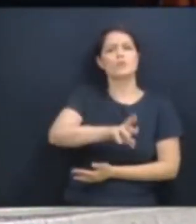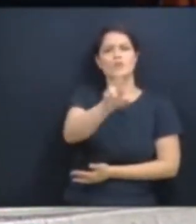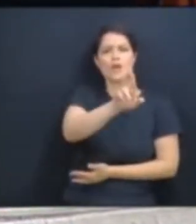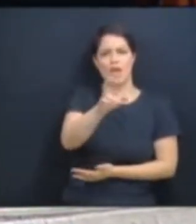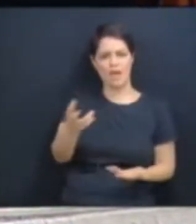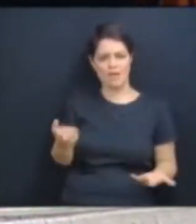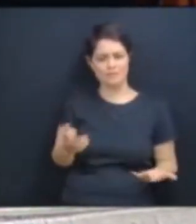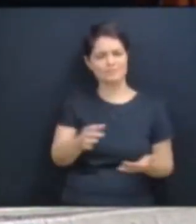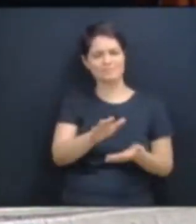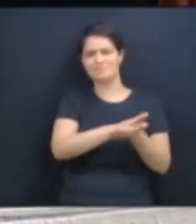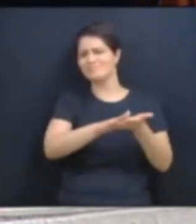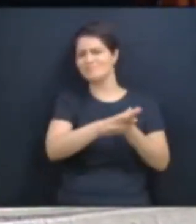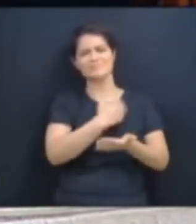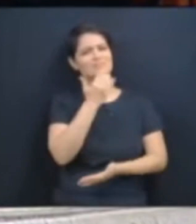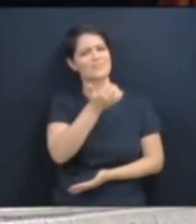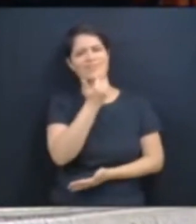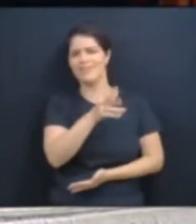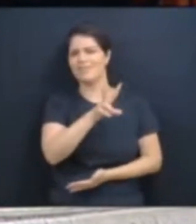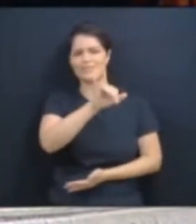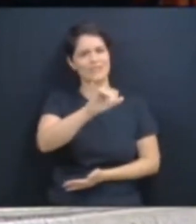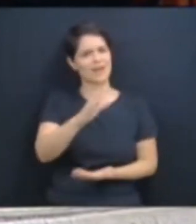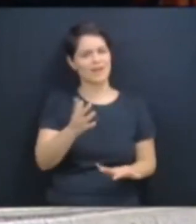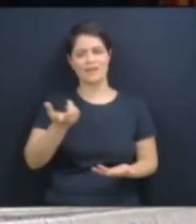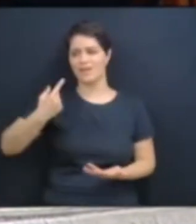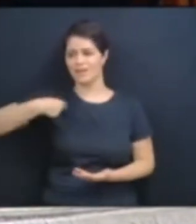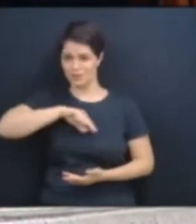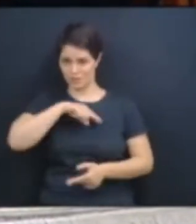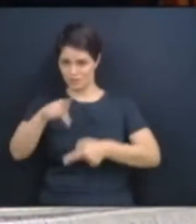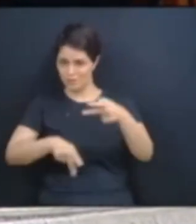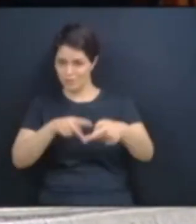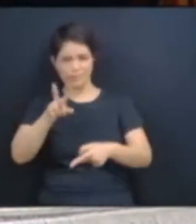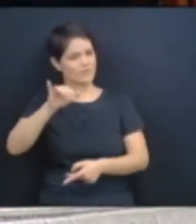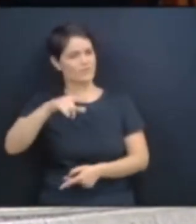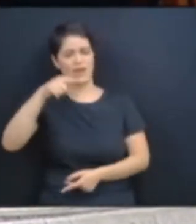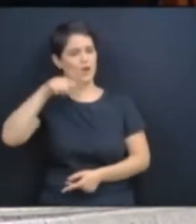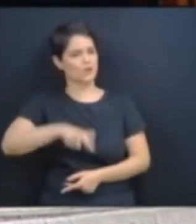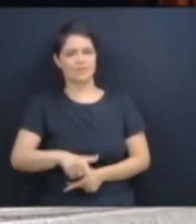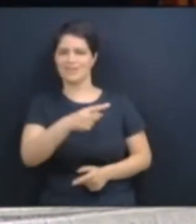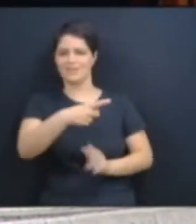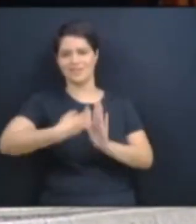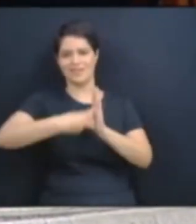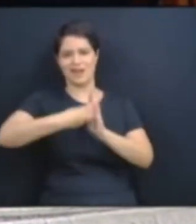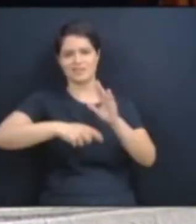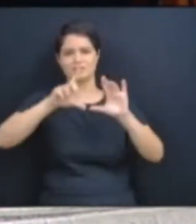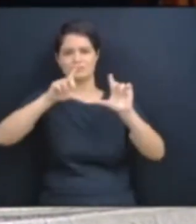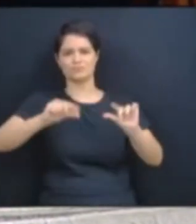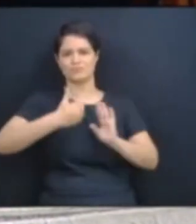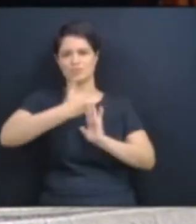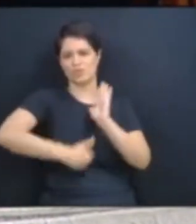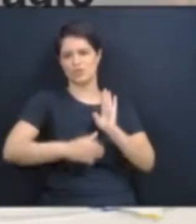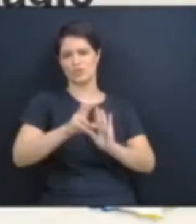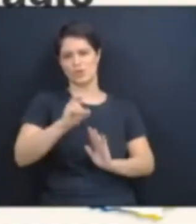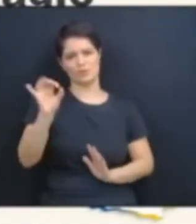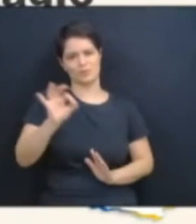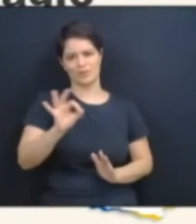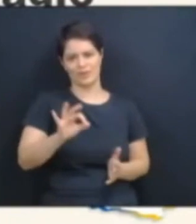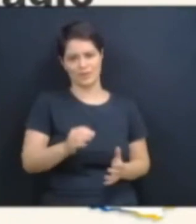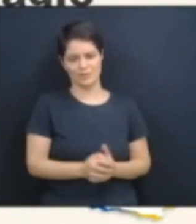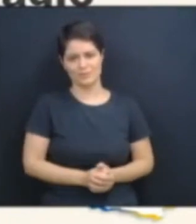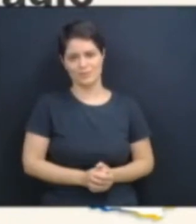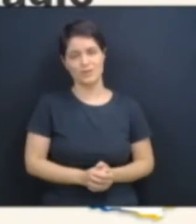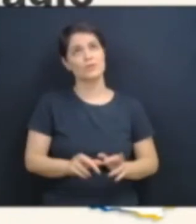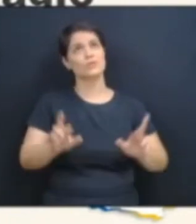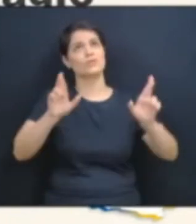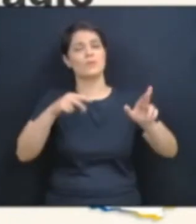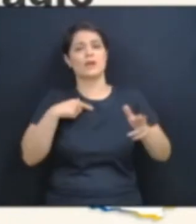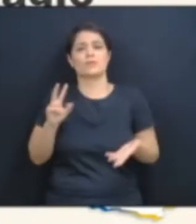pela minha boca, que aconteça os 50%. Mas a verdade é essa daqui, ó. O desconto por eixo de